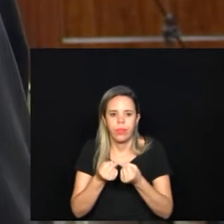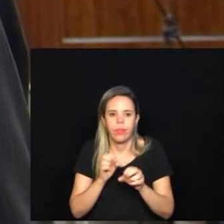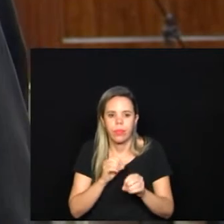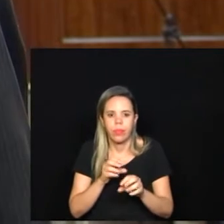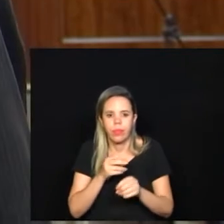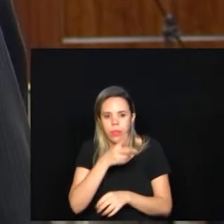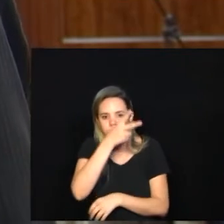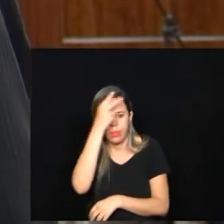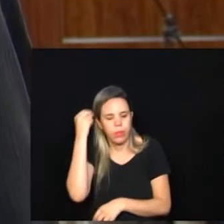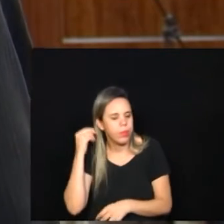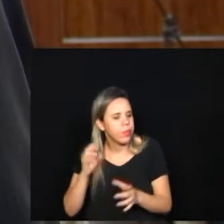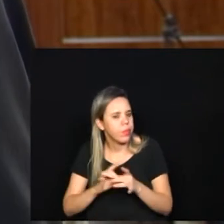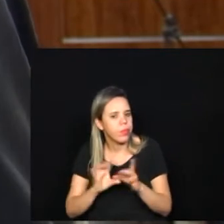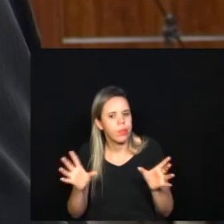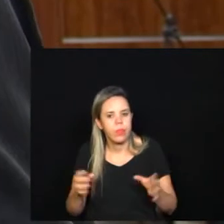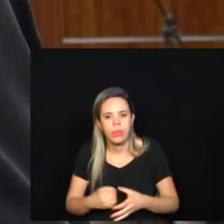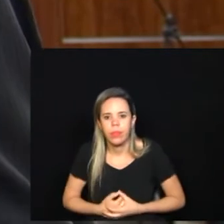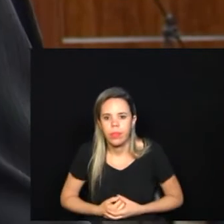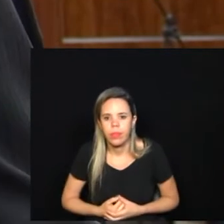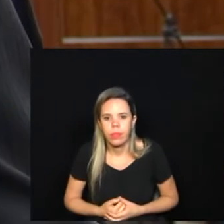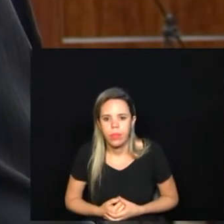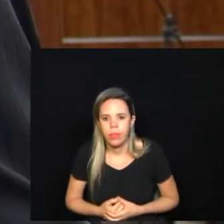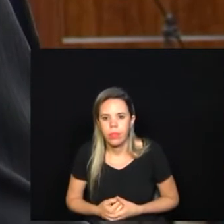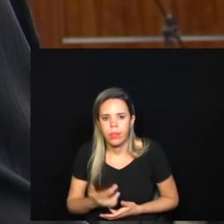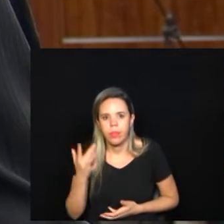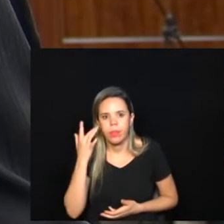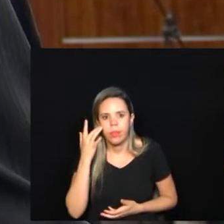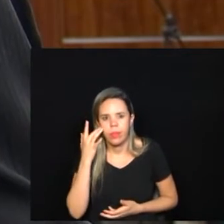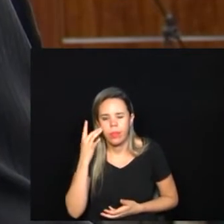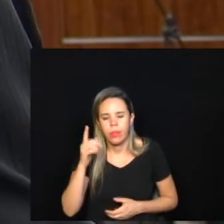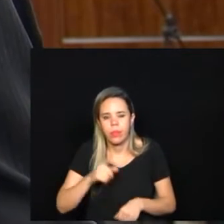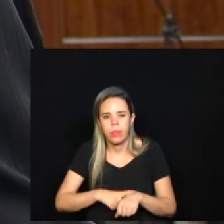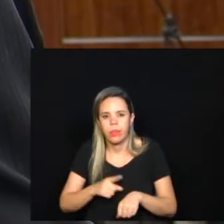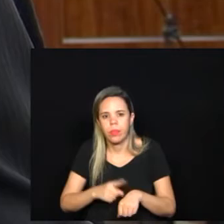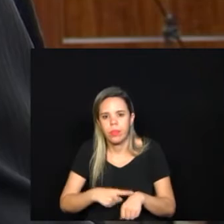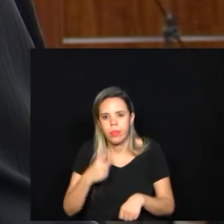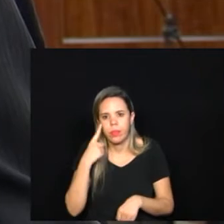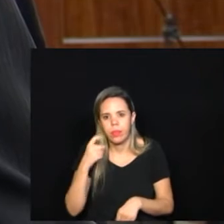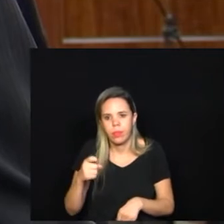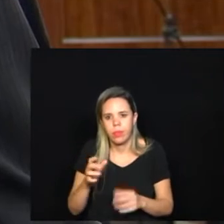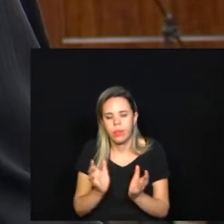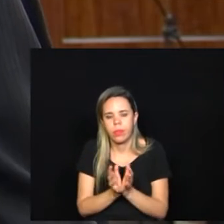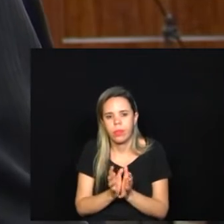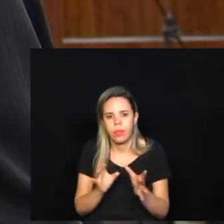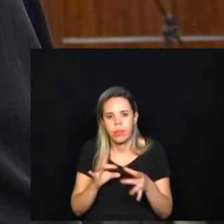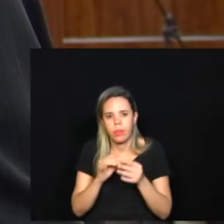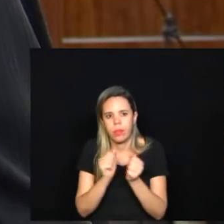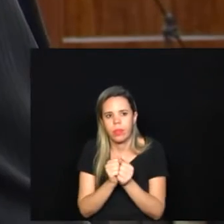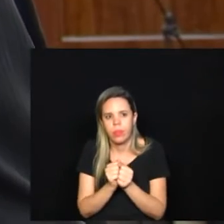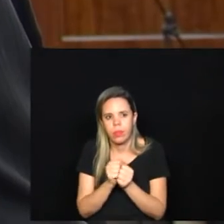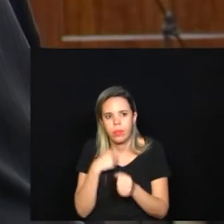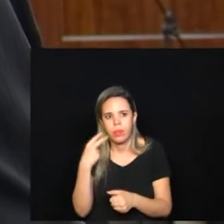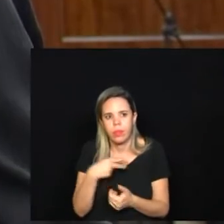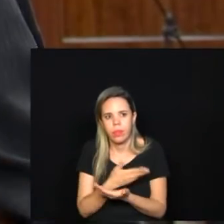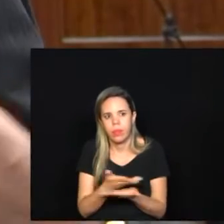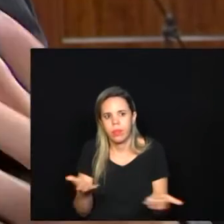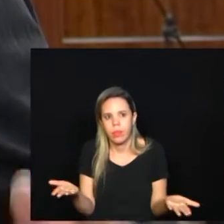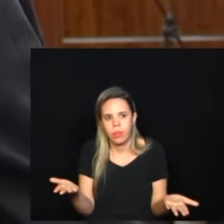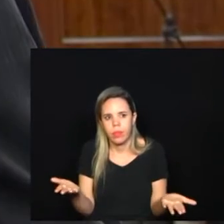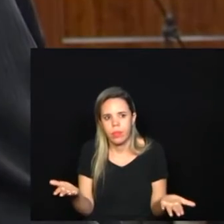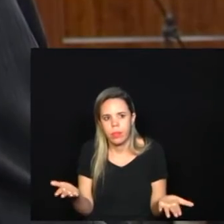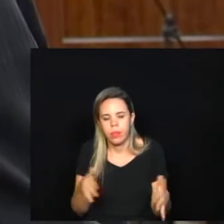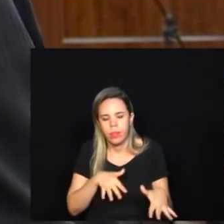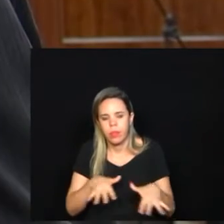educação pública e democrática, né? Então, acho que é um momento interessante à frente para juntar mandatos, vereadores,